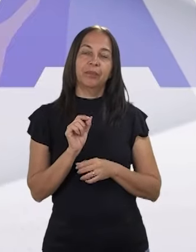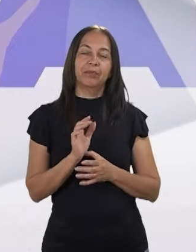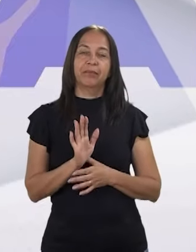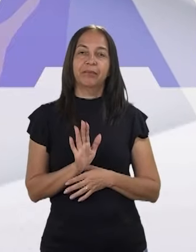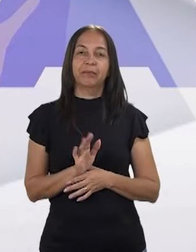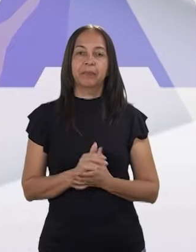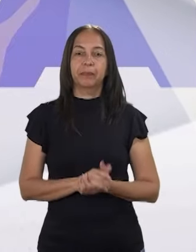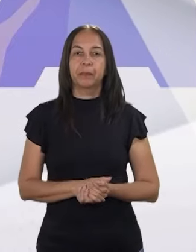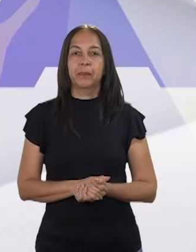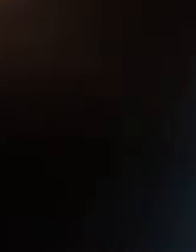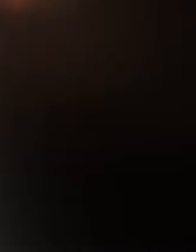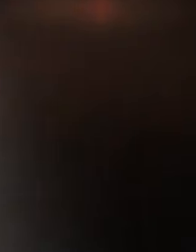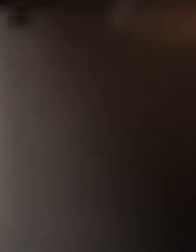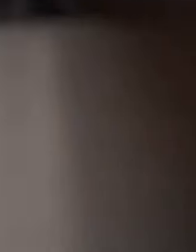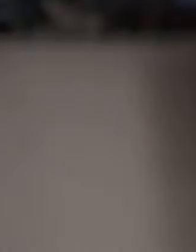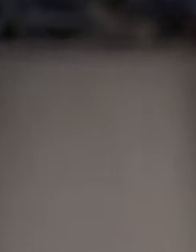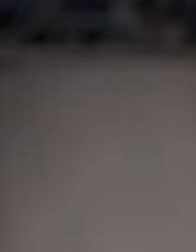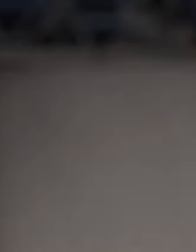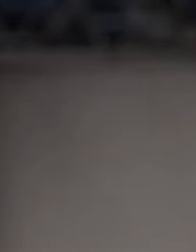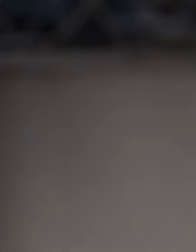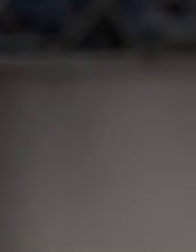no quinto e último bloco